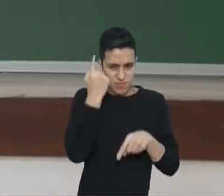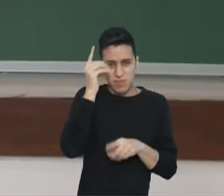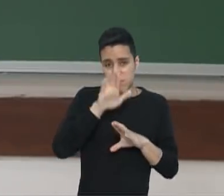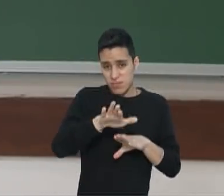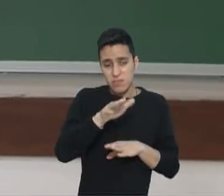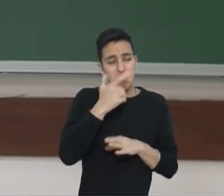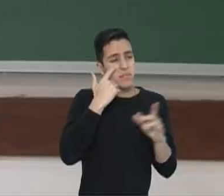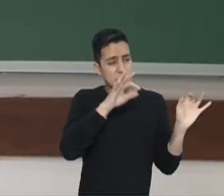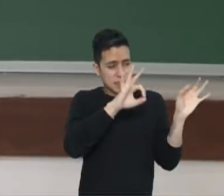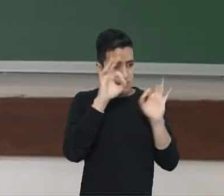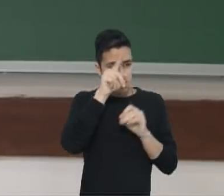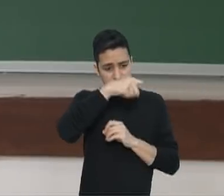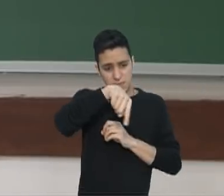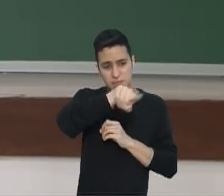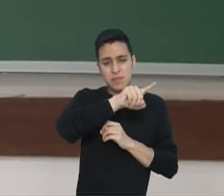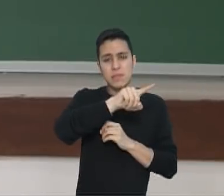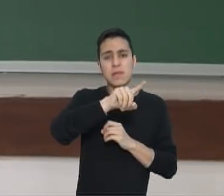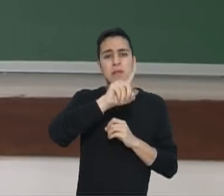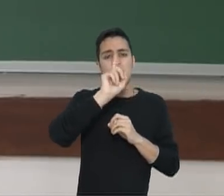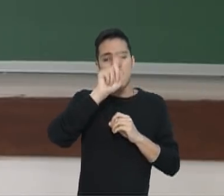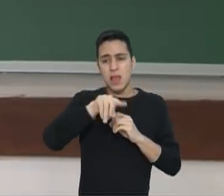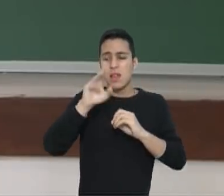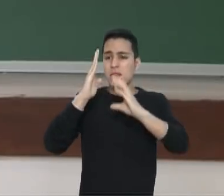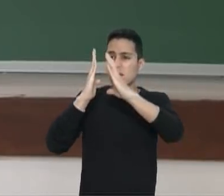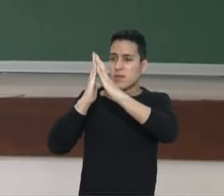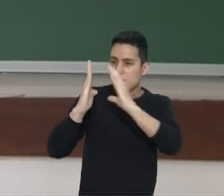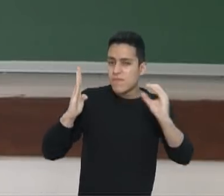mas como se fosse aquele reflexo